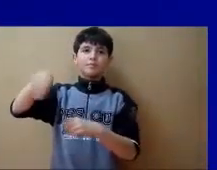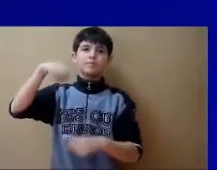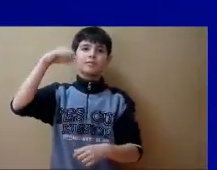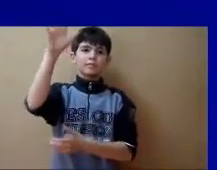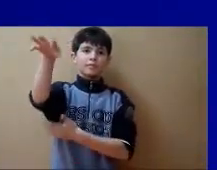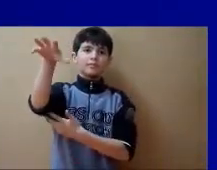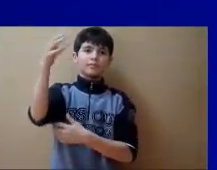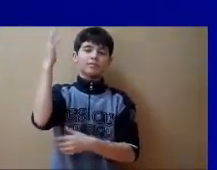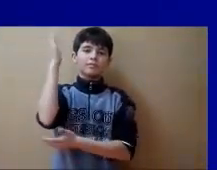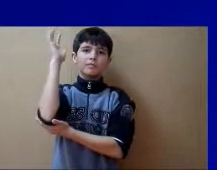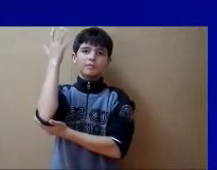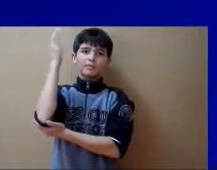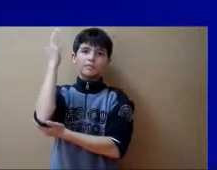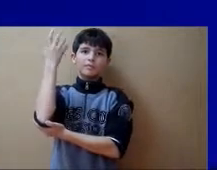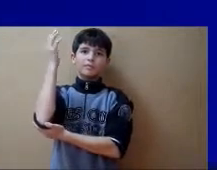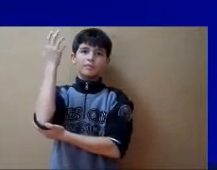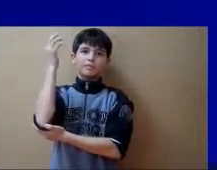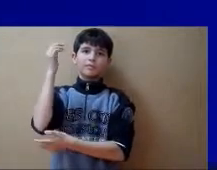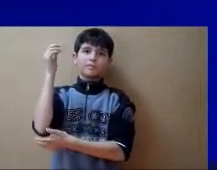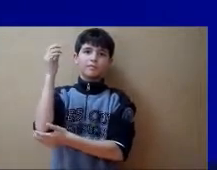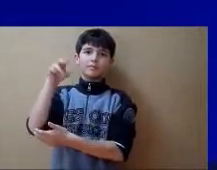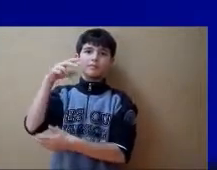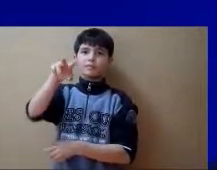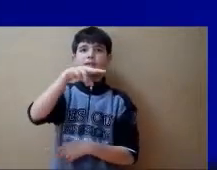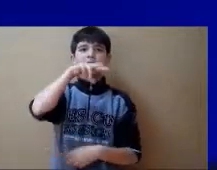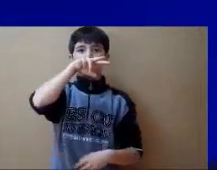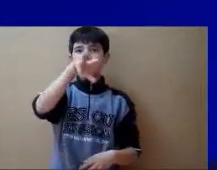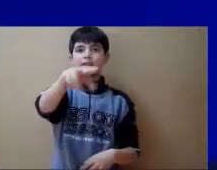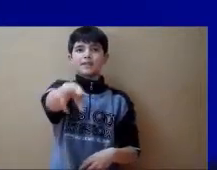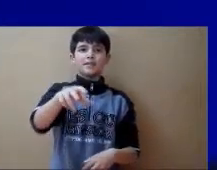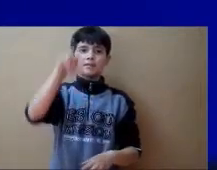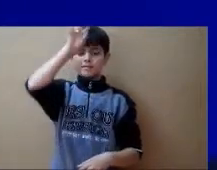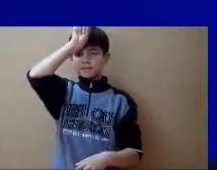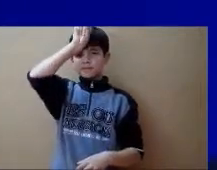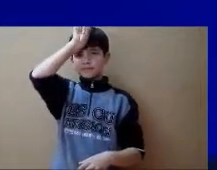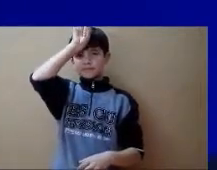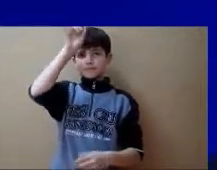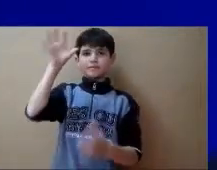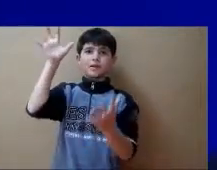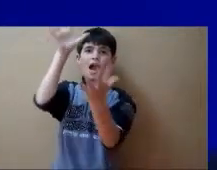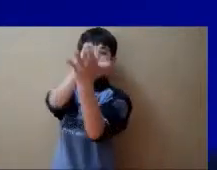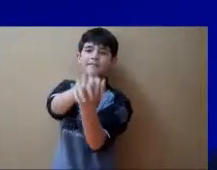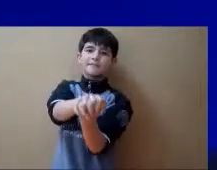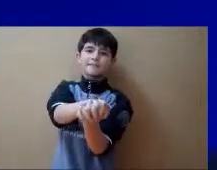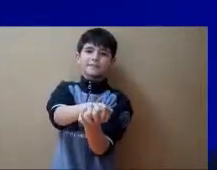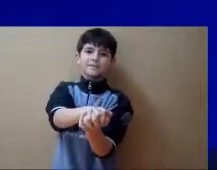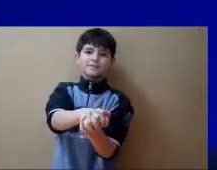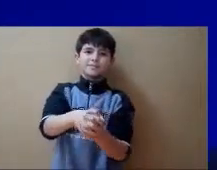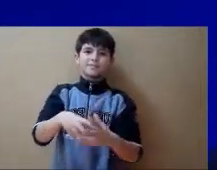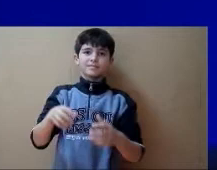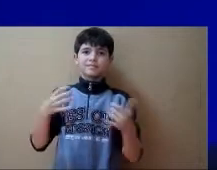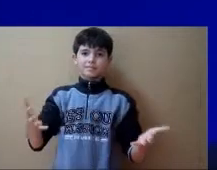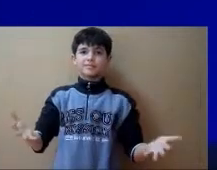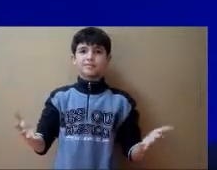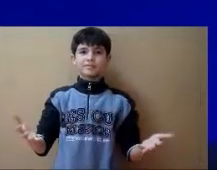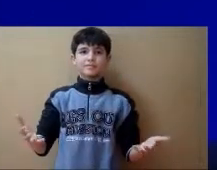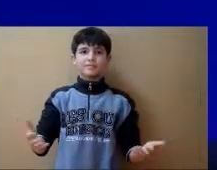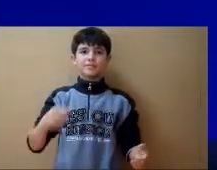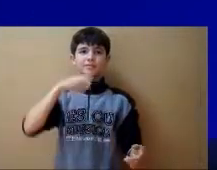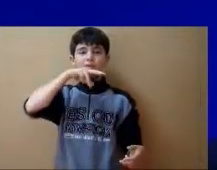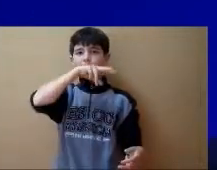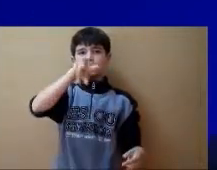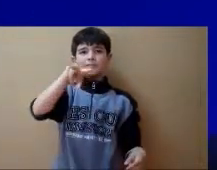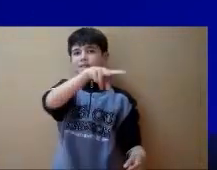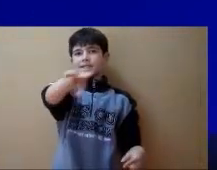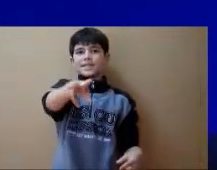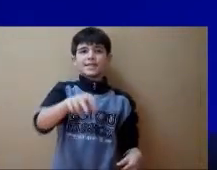terrível serpente? A serpente irá devorá-lo e morrerá envenenada ou comer o pobre